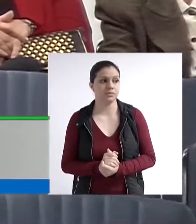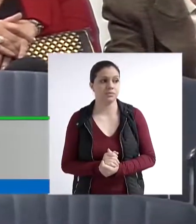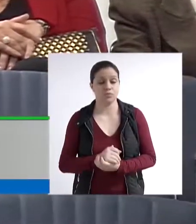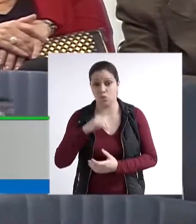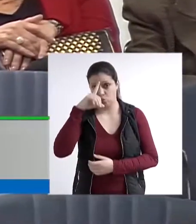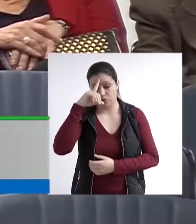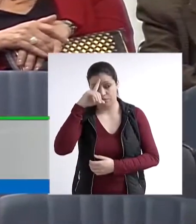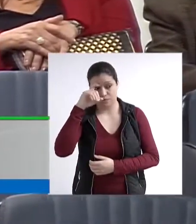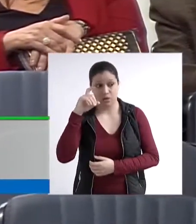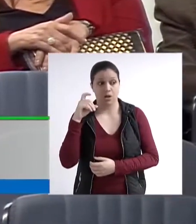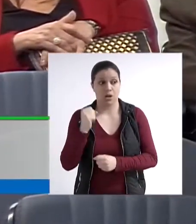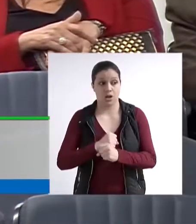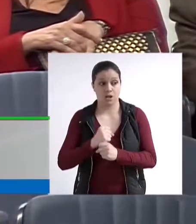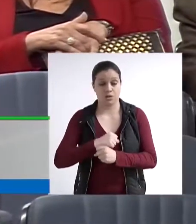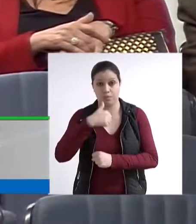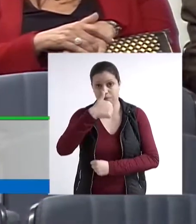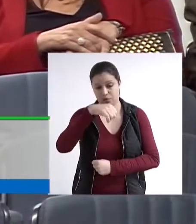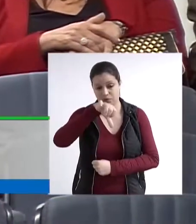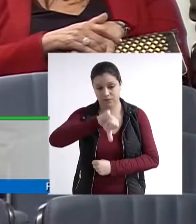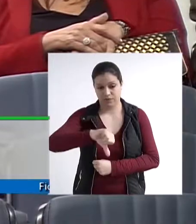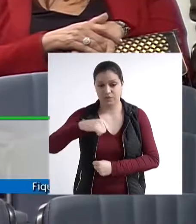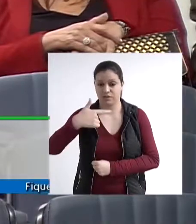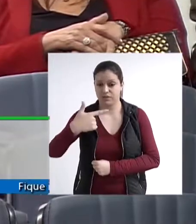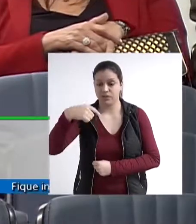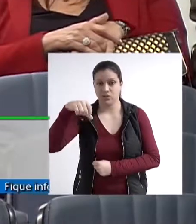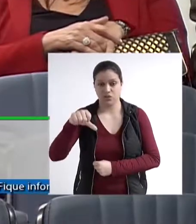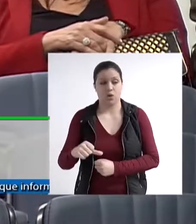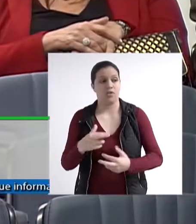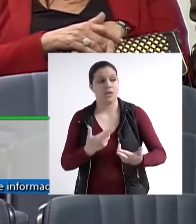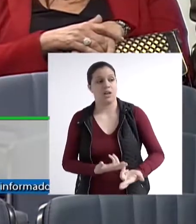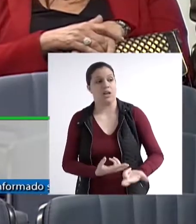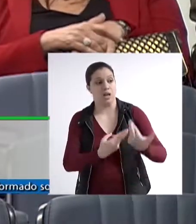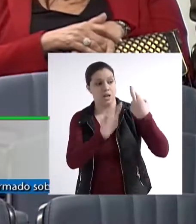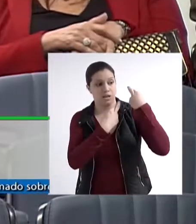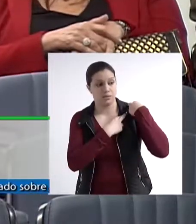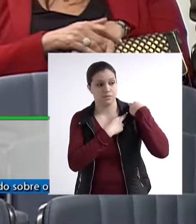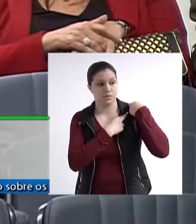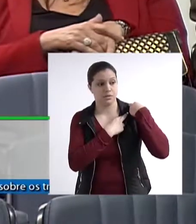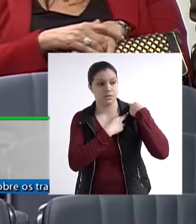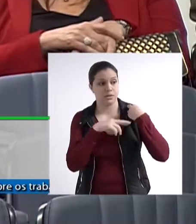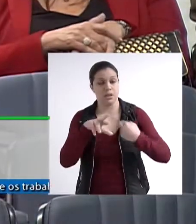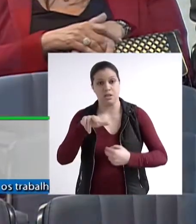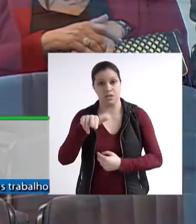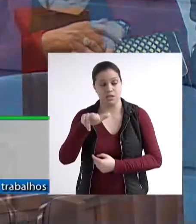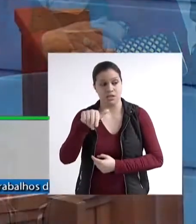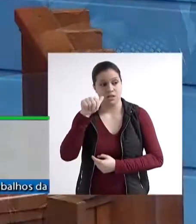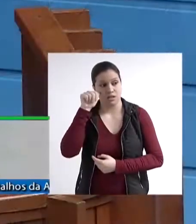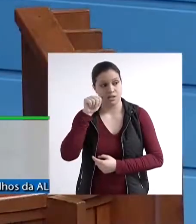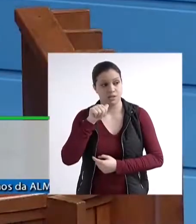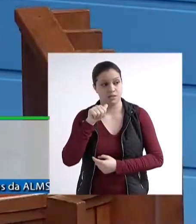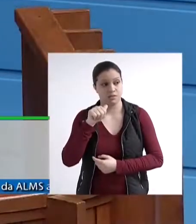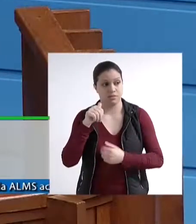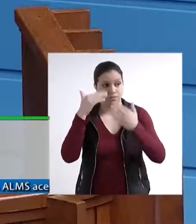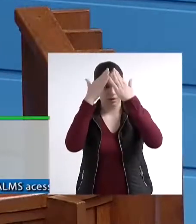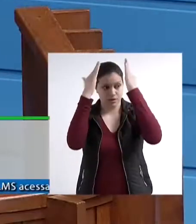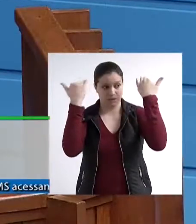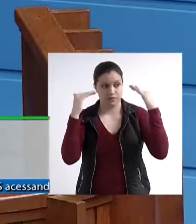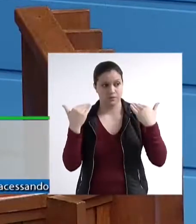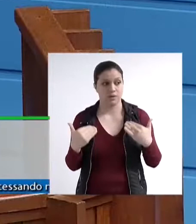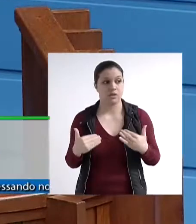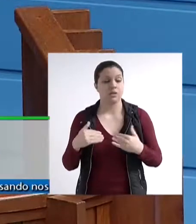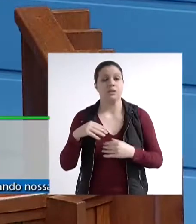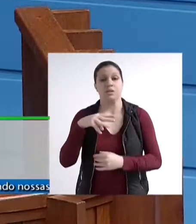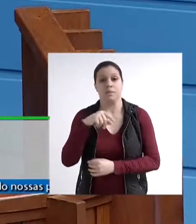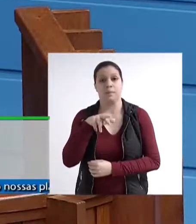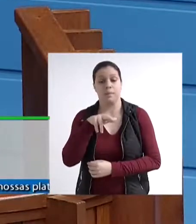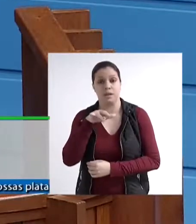que desde 1929 ficou sob a responsabilidade das irmãs, filhas de Maria Auxiliadora, e até